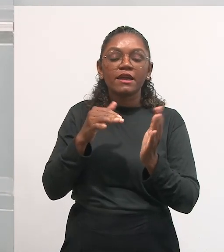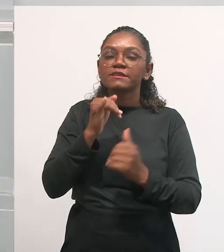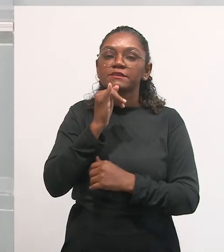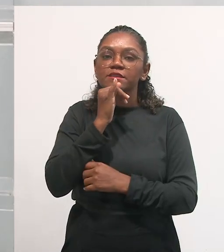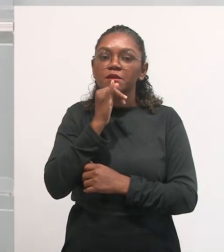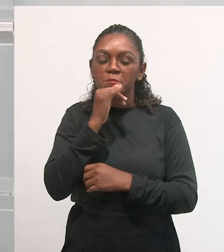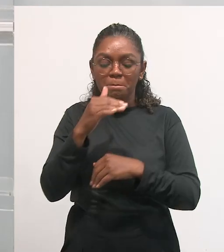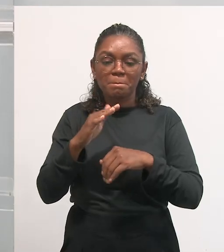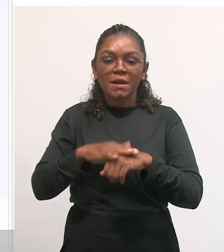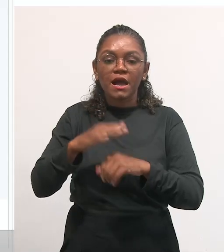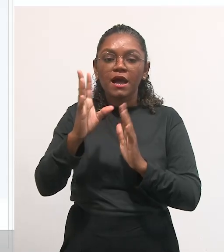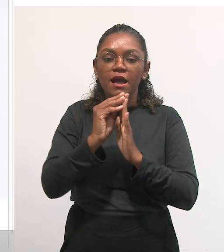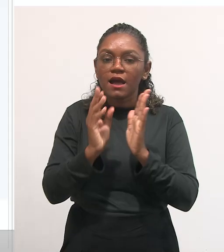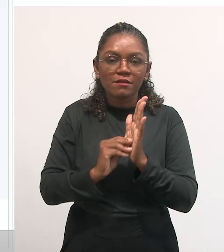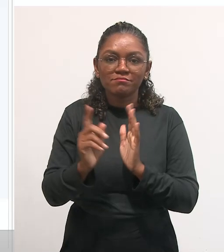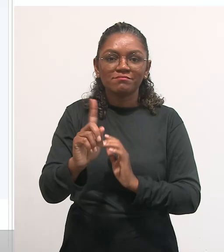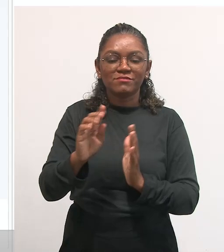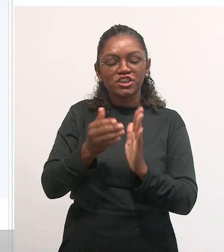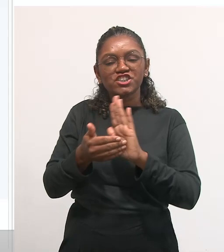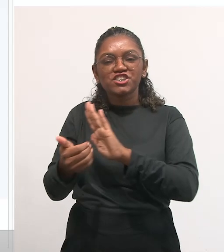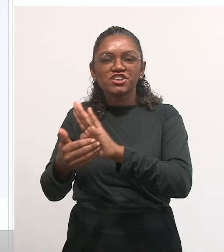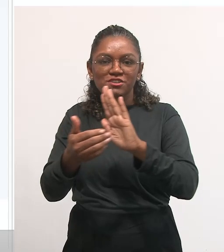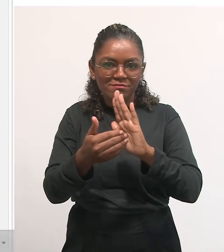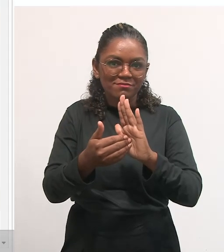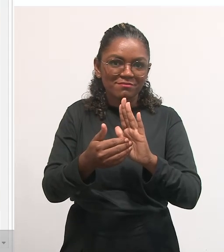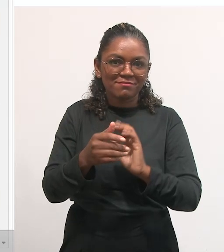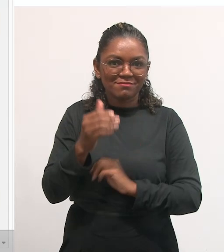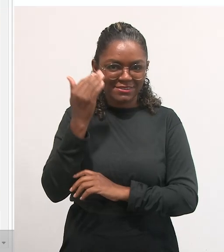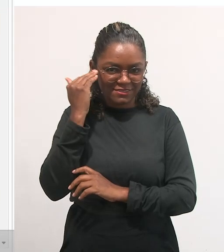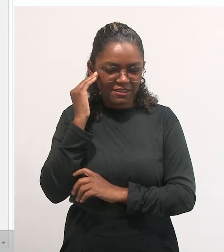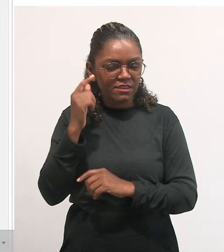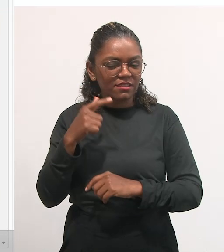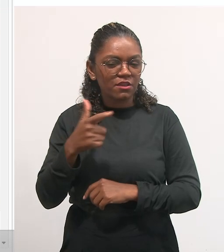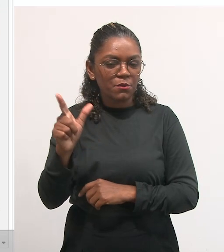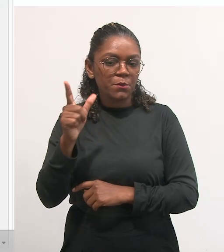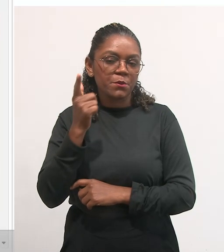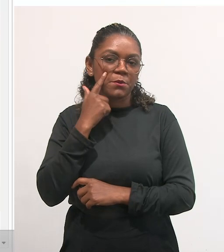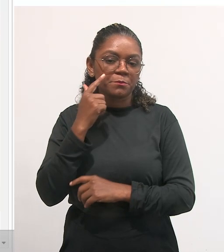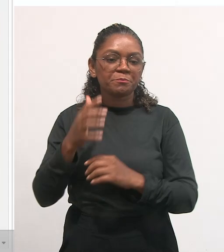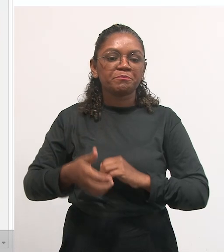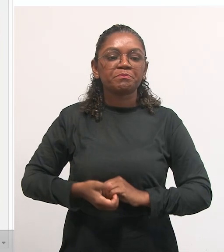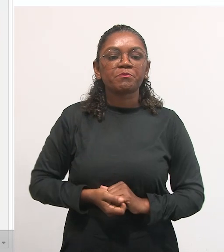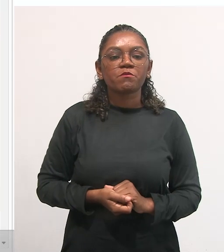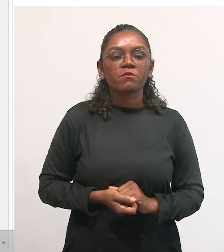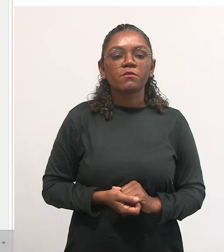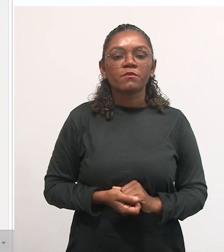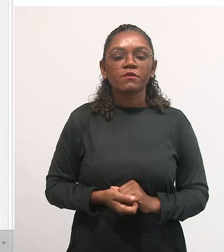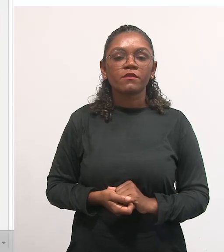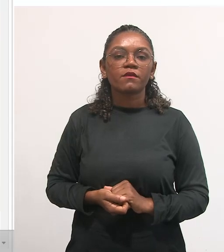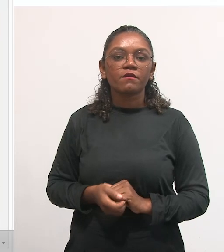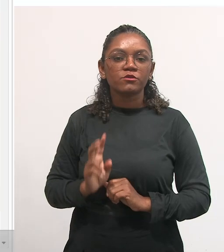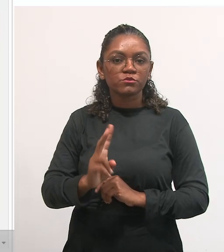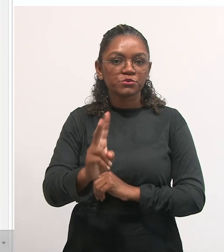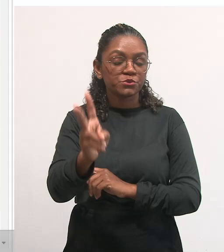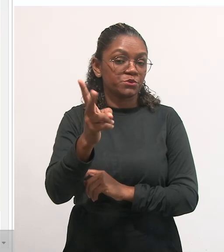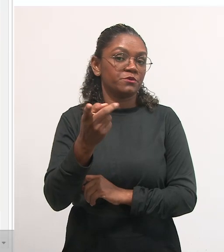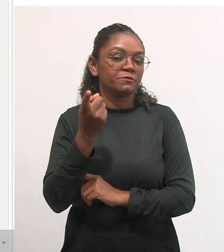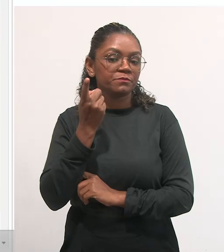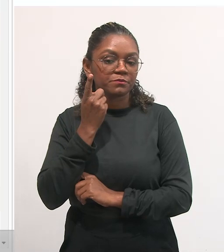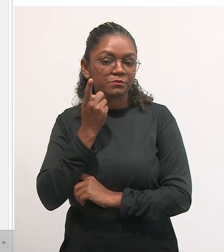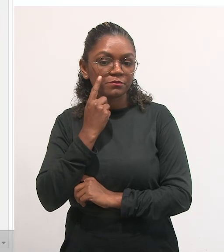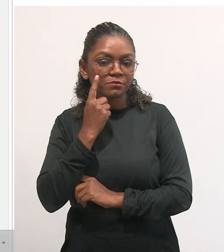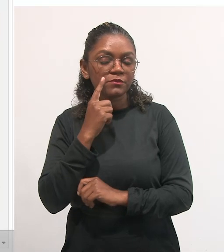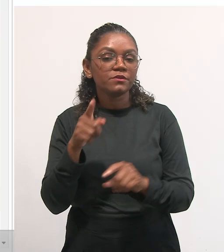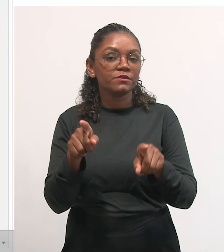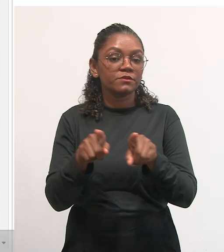etapa mas a gente tem outras reflexões vamos acompanhar bom E aí seguindo reto toda a vida né além da nossa